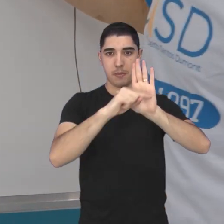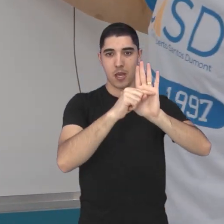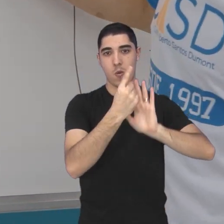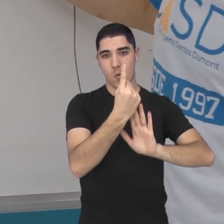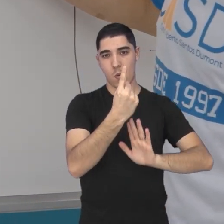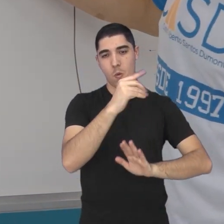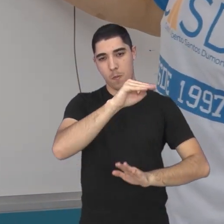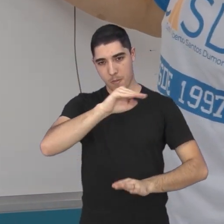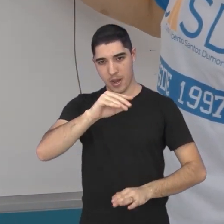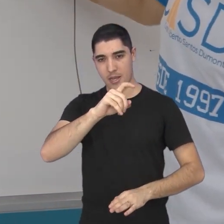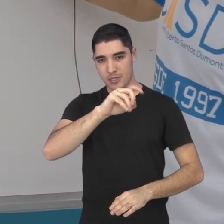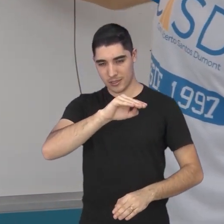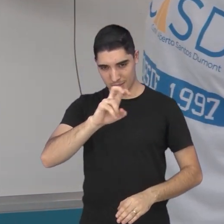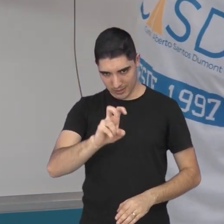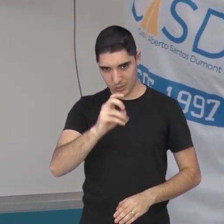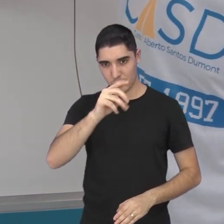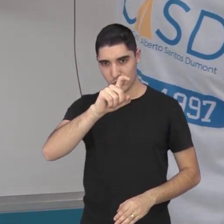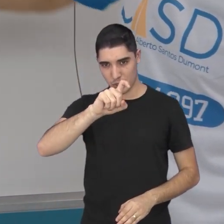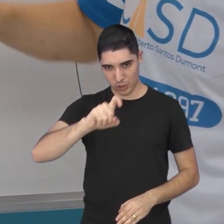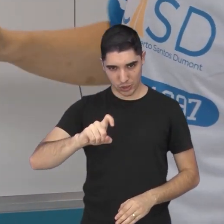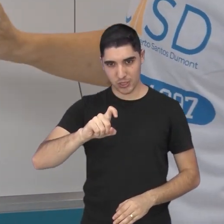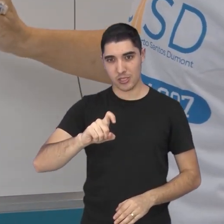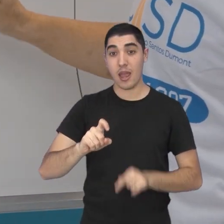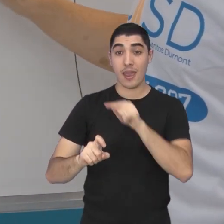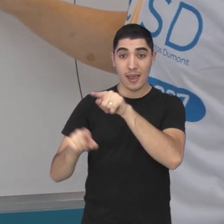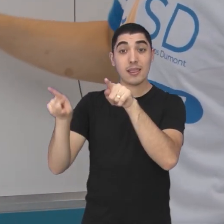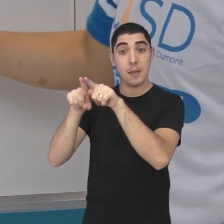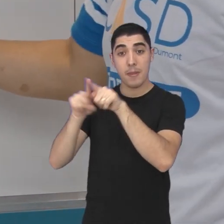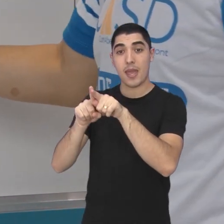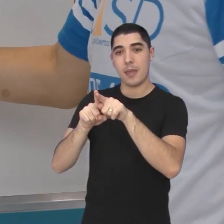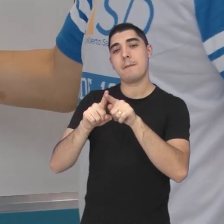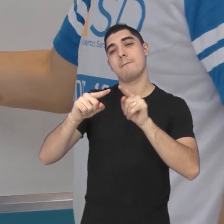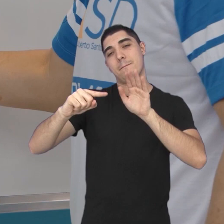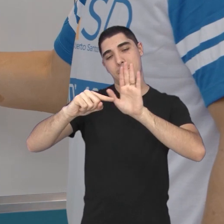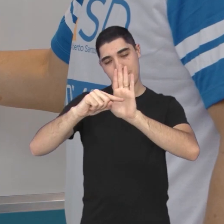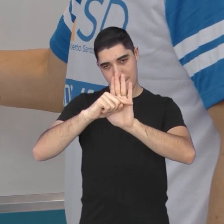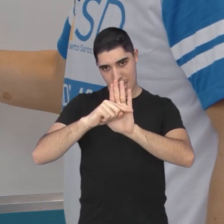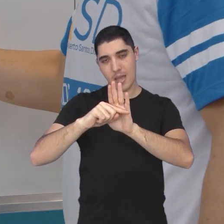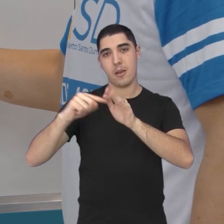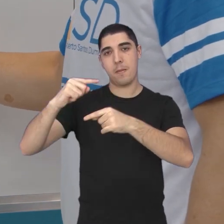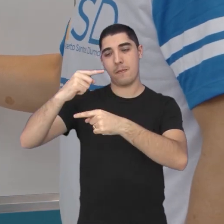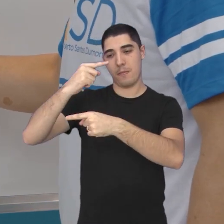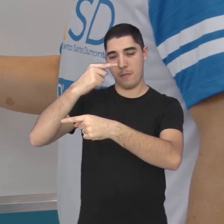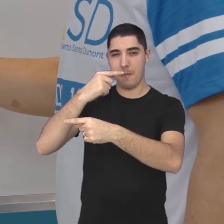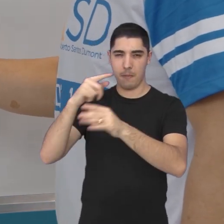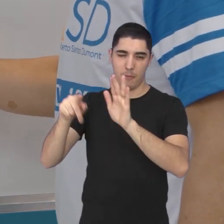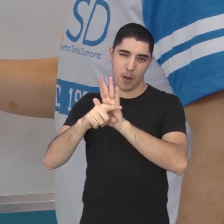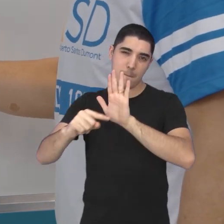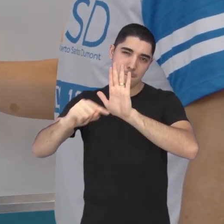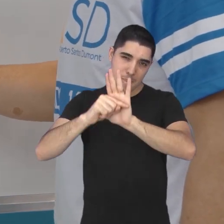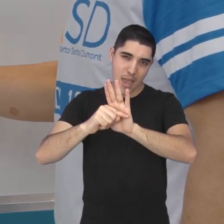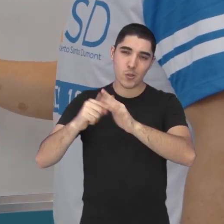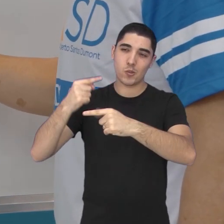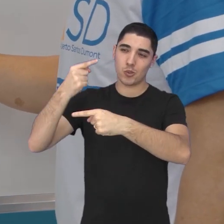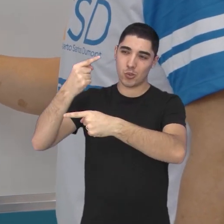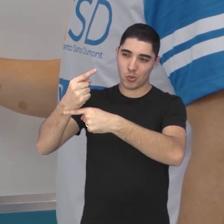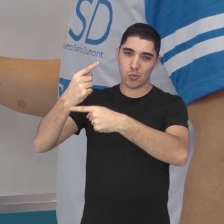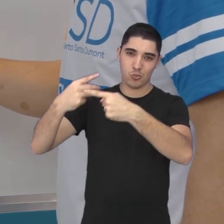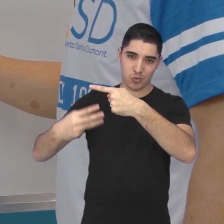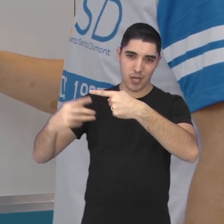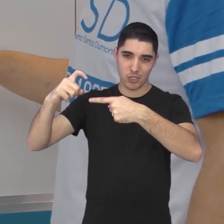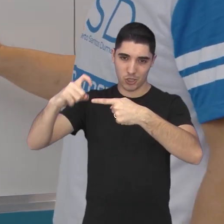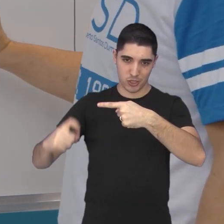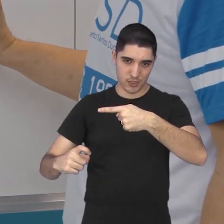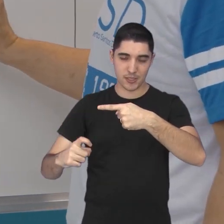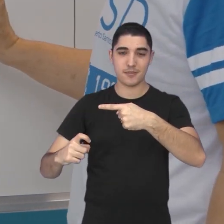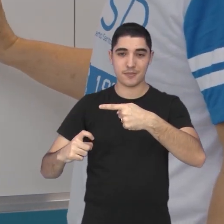Esse 1/3 de x vai passar por outro lado da igualdade mudando de sinal. Vai ser 1/3